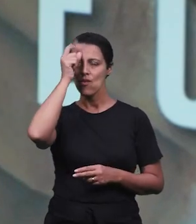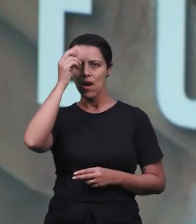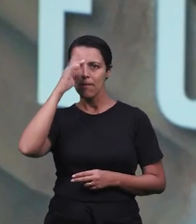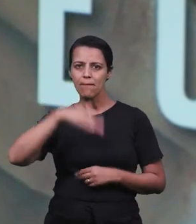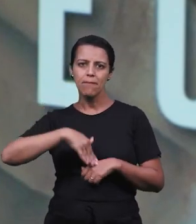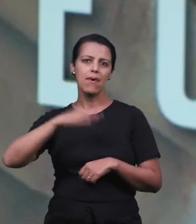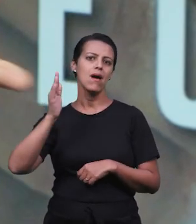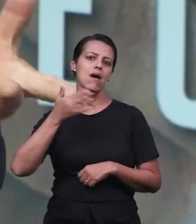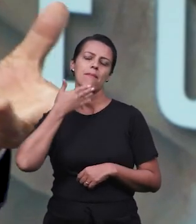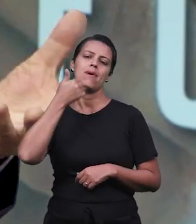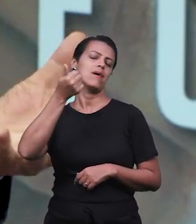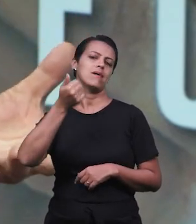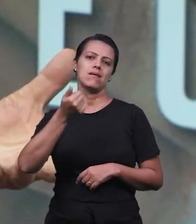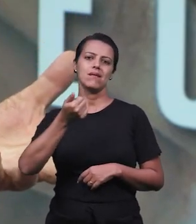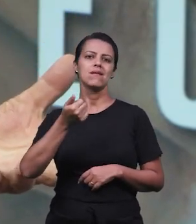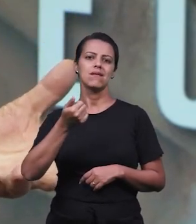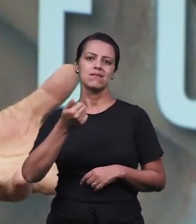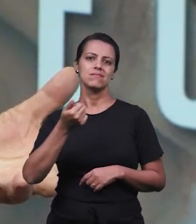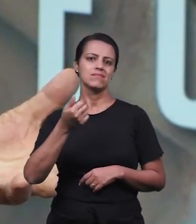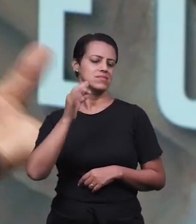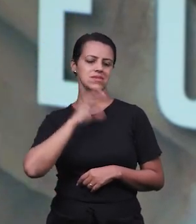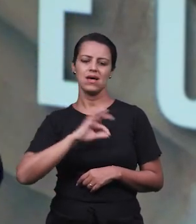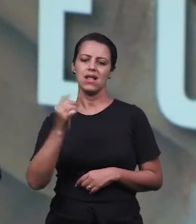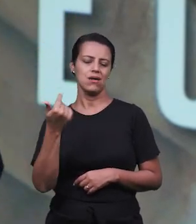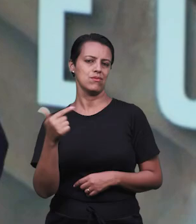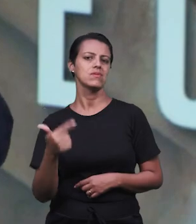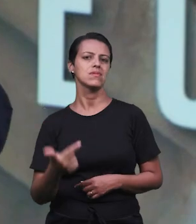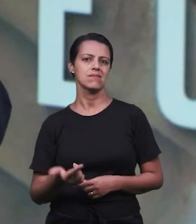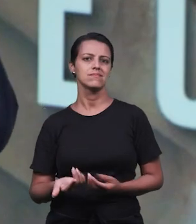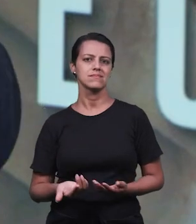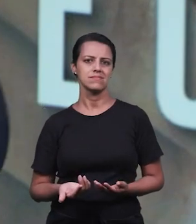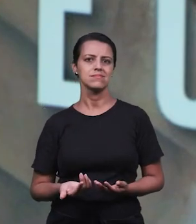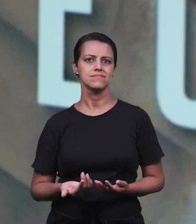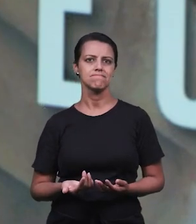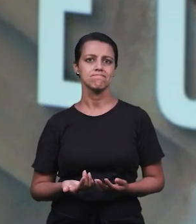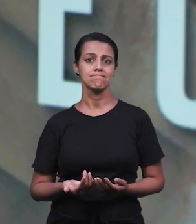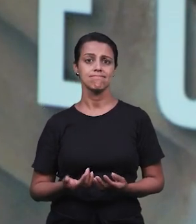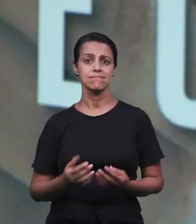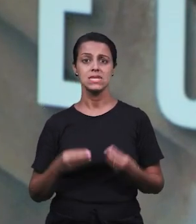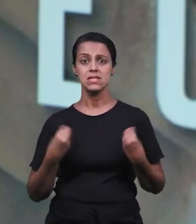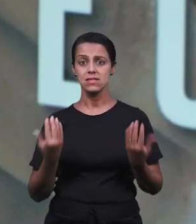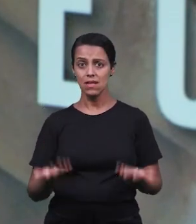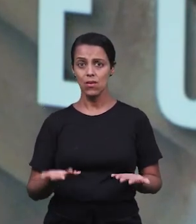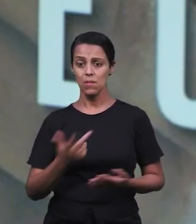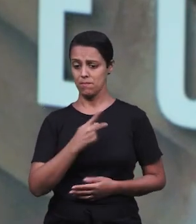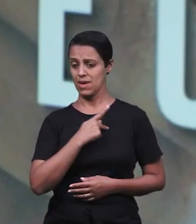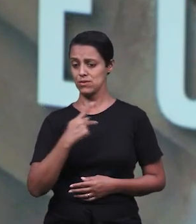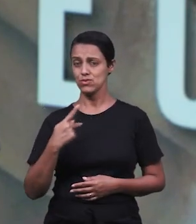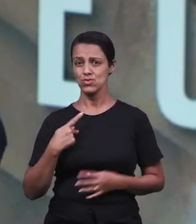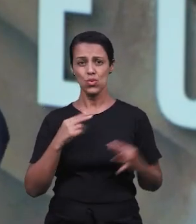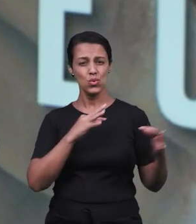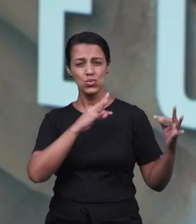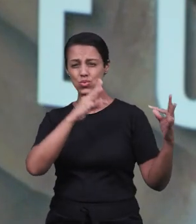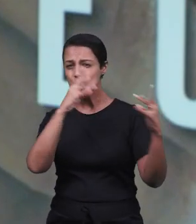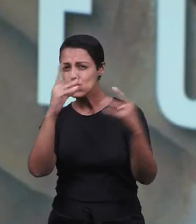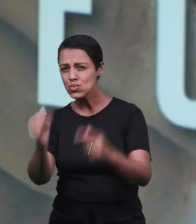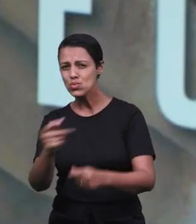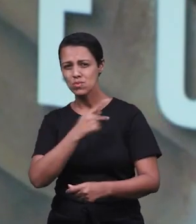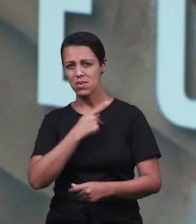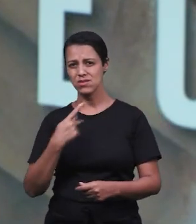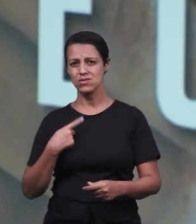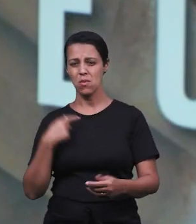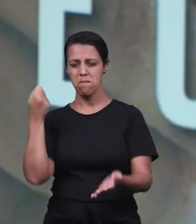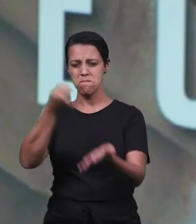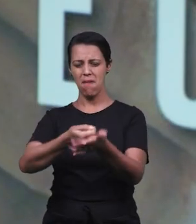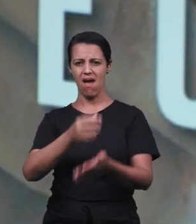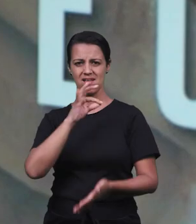seriam suficientes para suprir a sua necessidade. Então os ministérios todos não são remunerados.